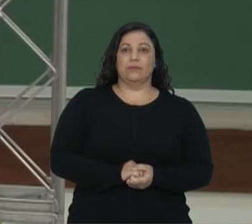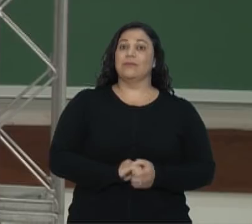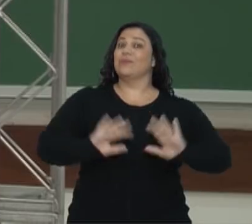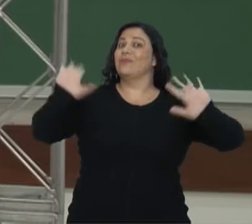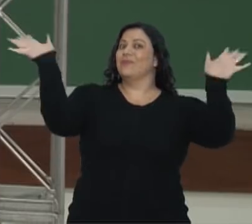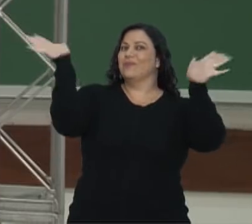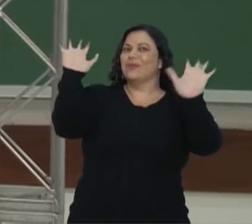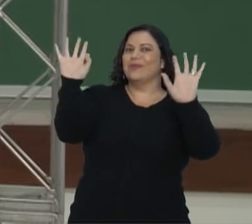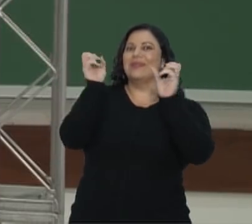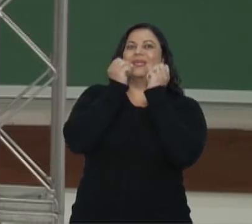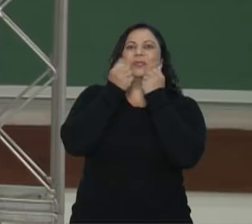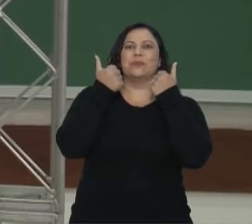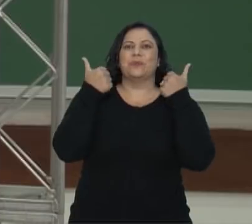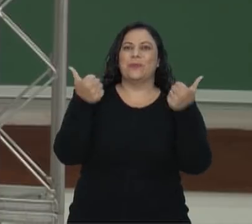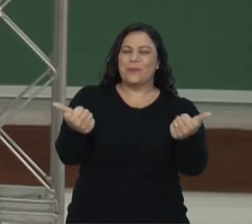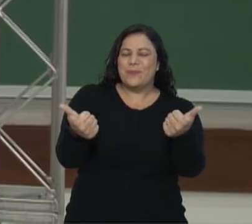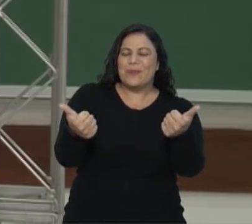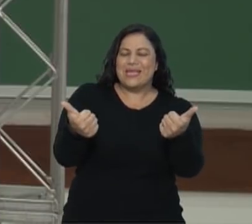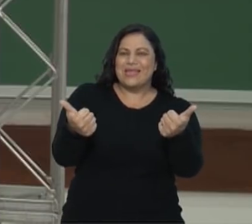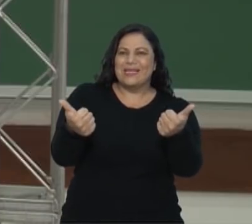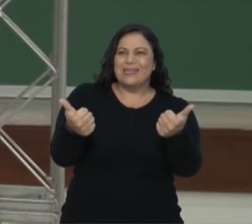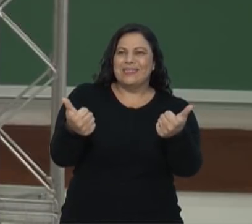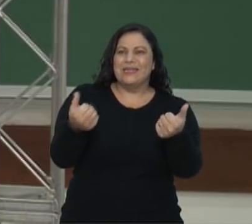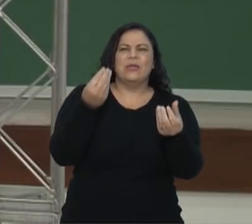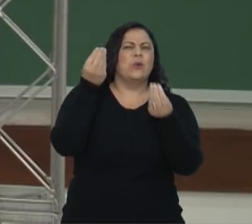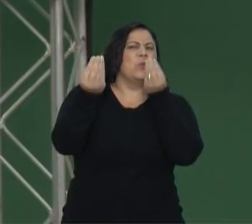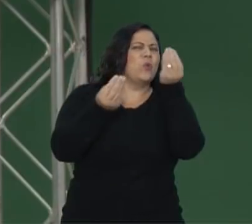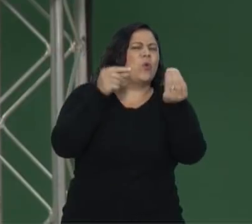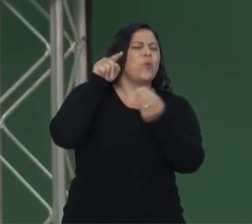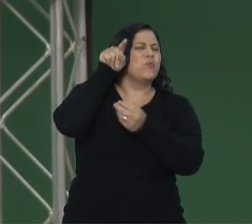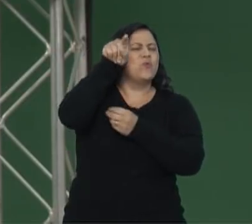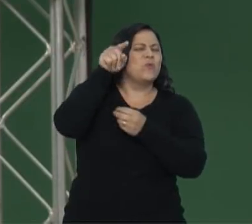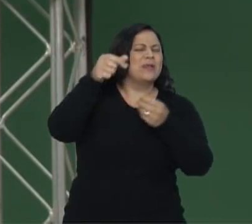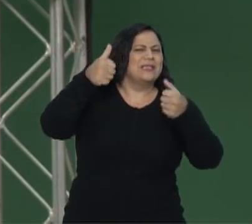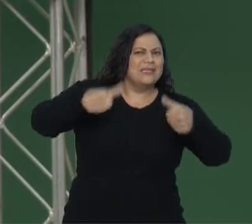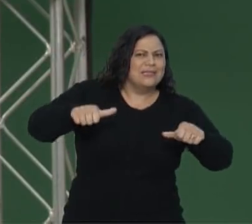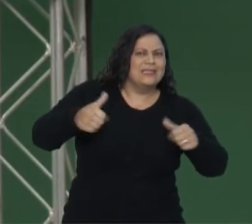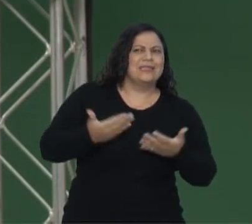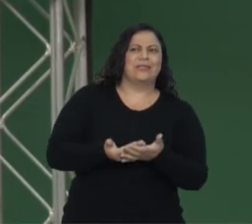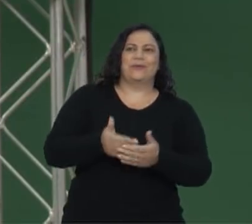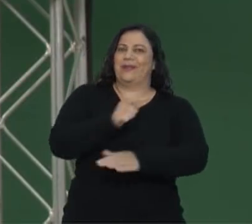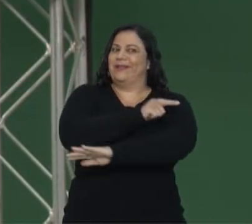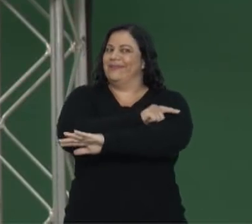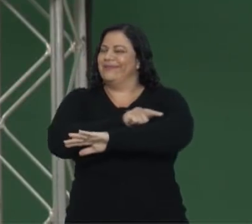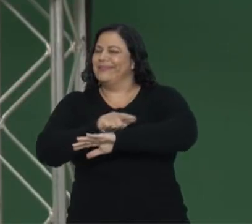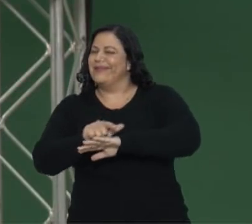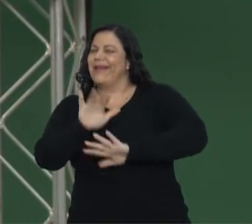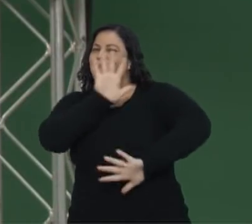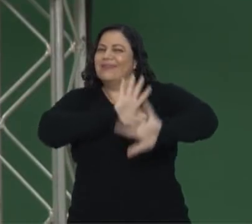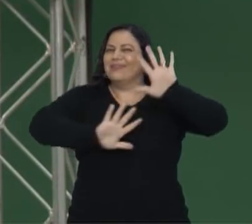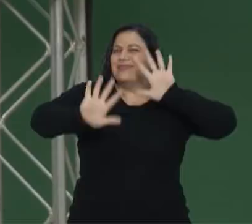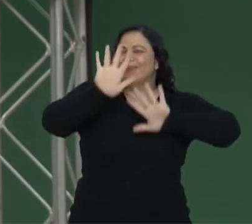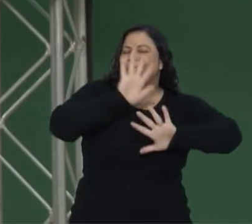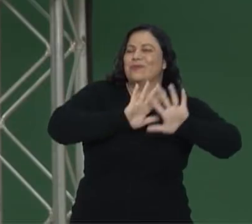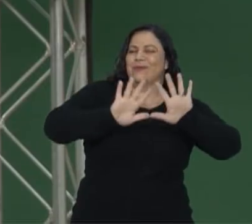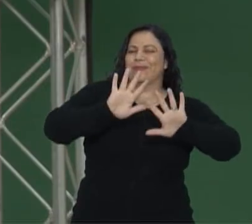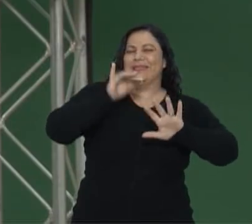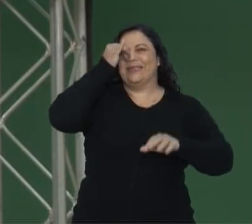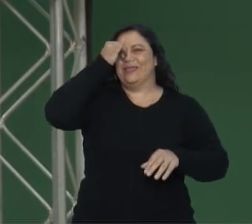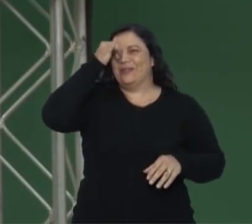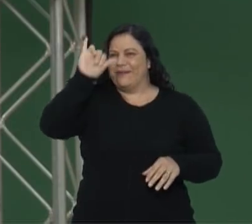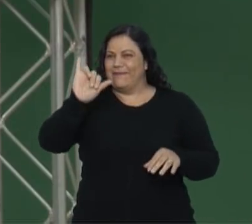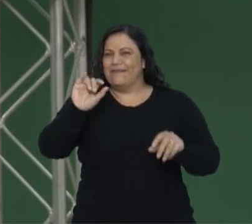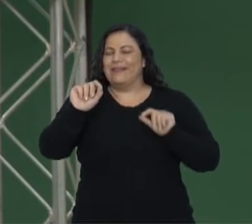Olá, tudo bom com vocês? Como que vocês estão desde a última aula de ciências? Se comportaram? Estão se cuidando? Então sejam bem-vindos a mais uma